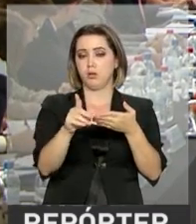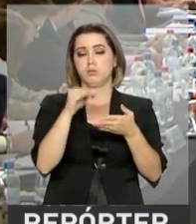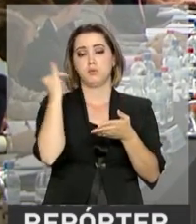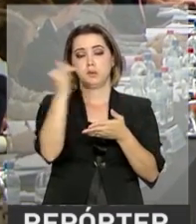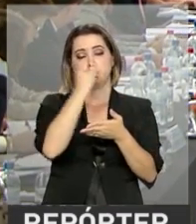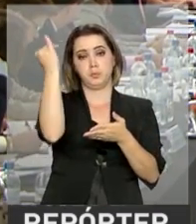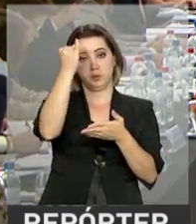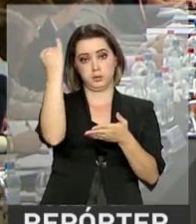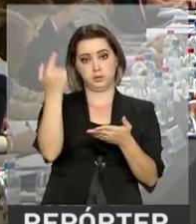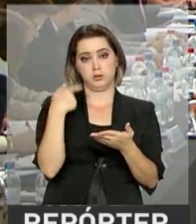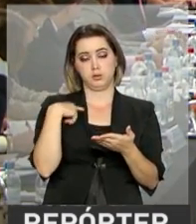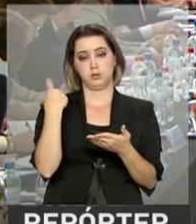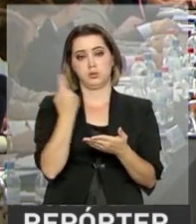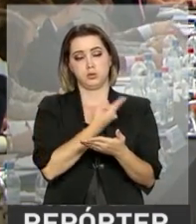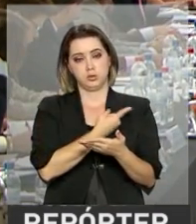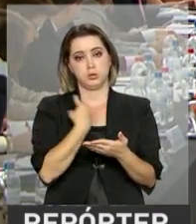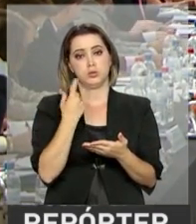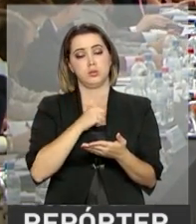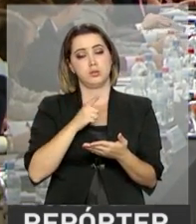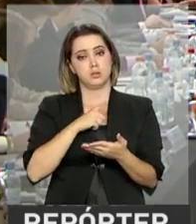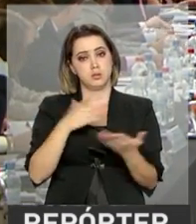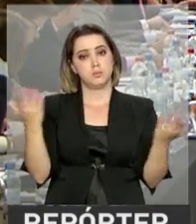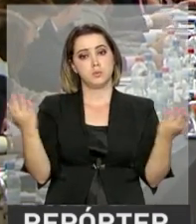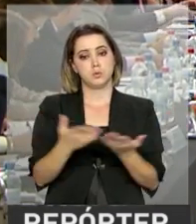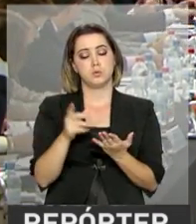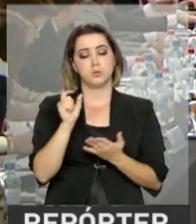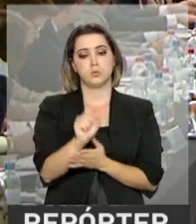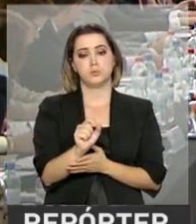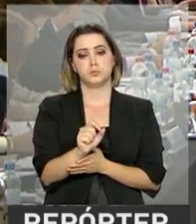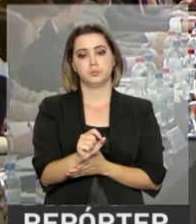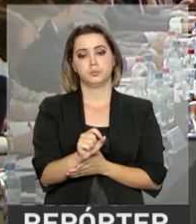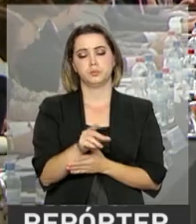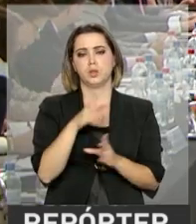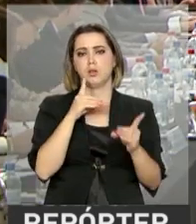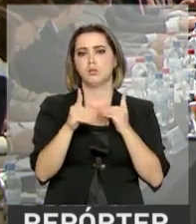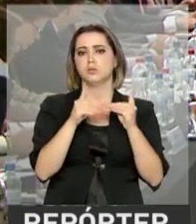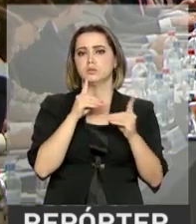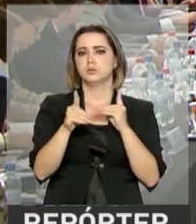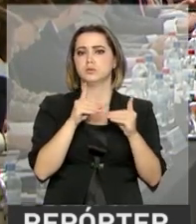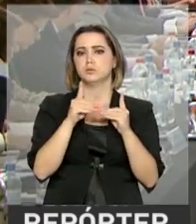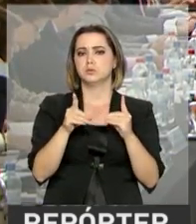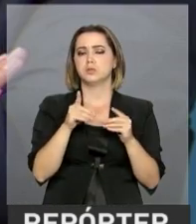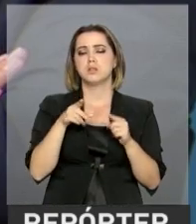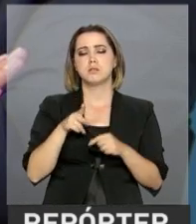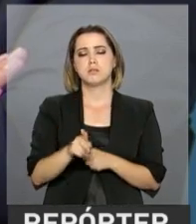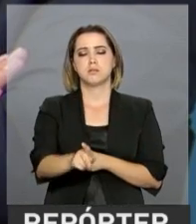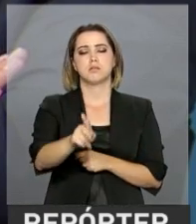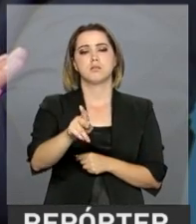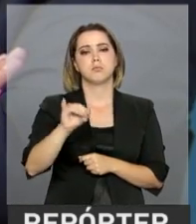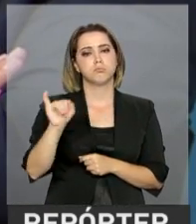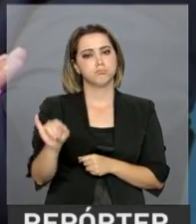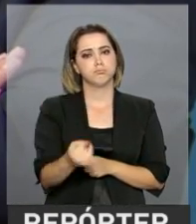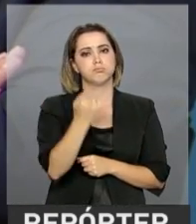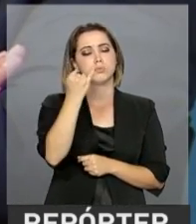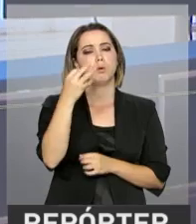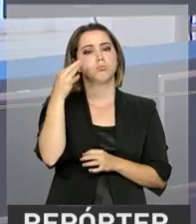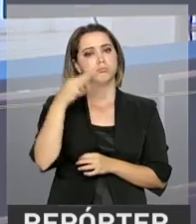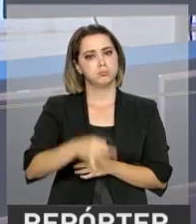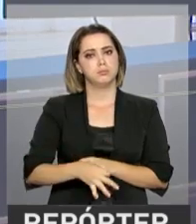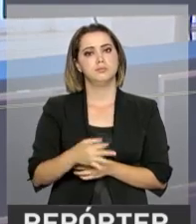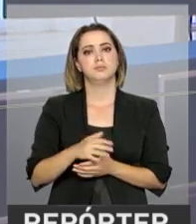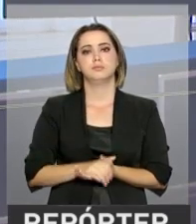eficazes de que nós dispomos para fazer esse diálogo sempre muito oportuno e muito